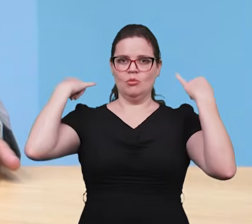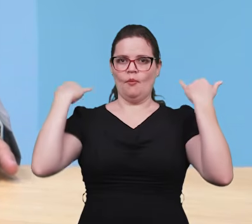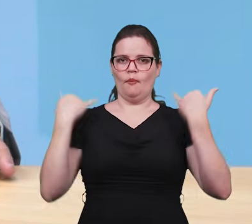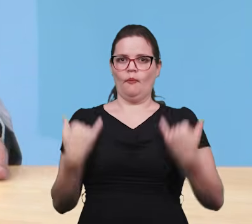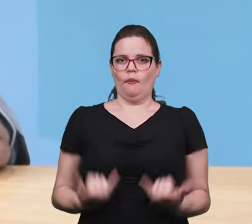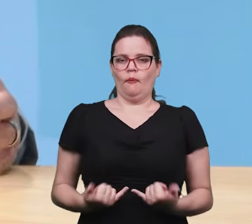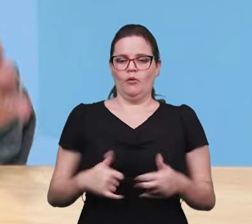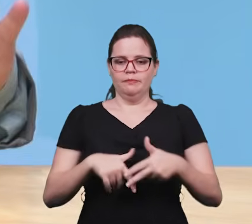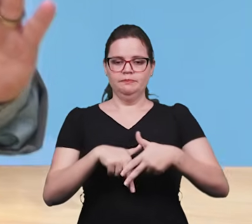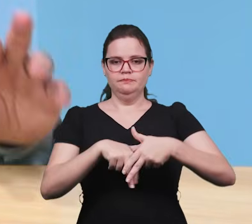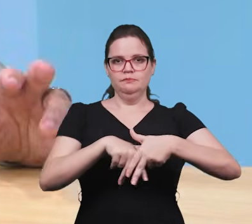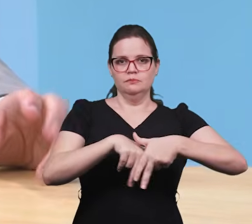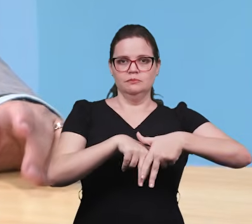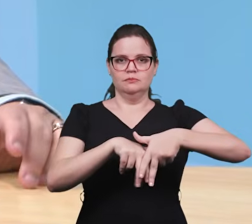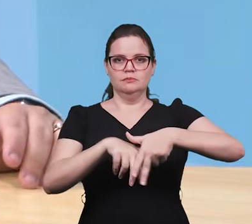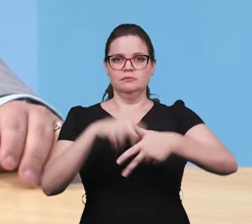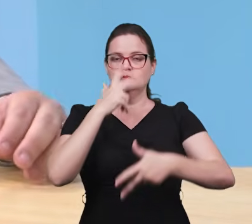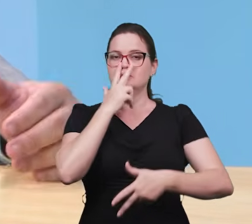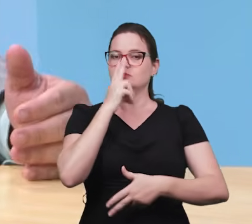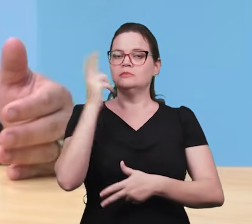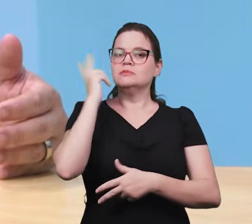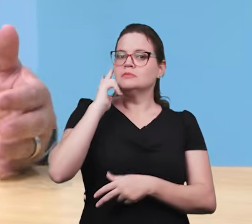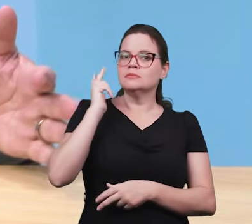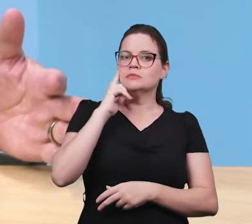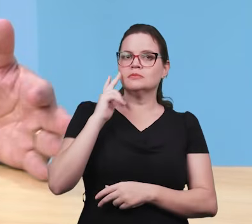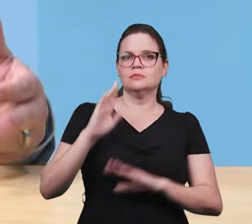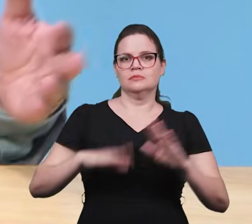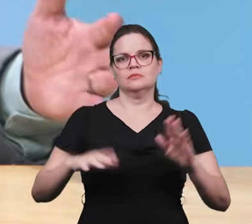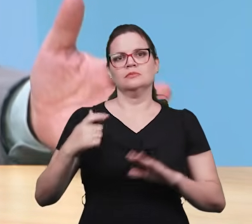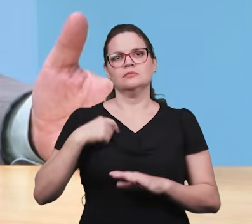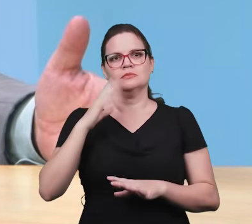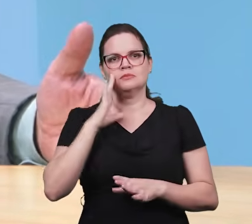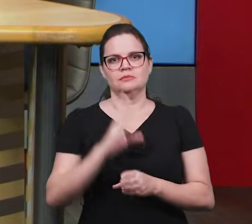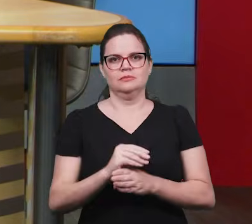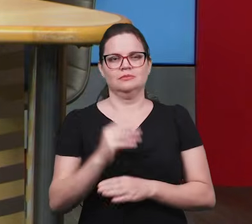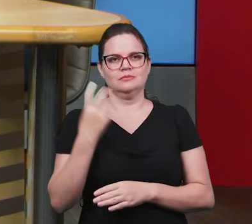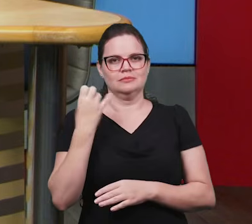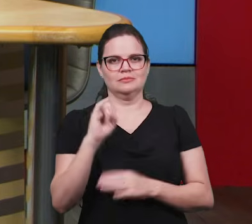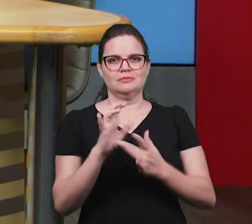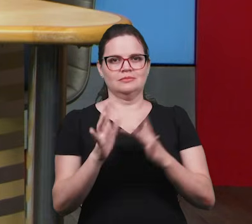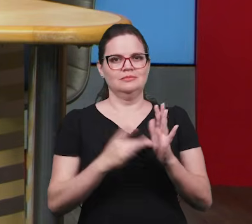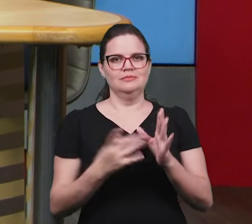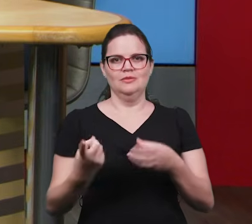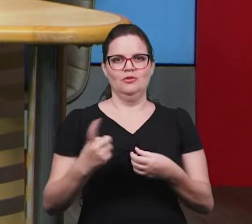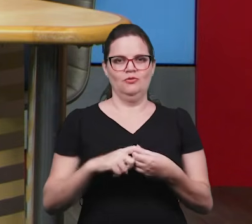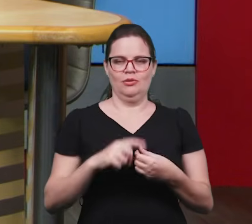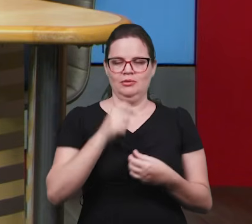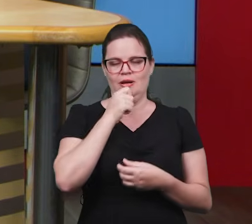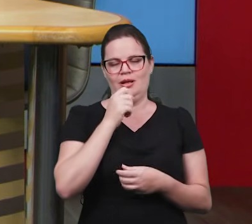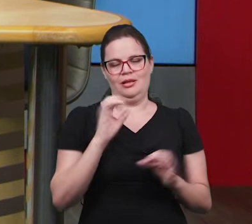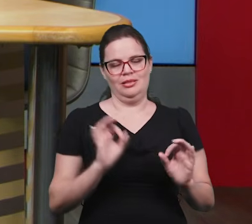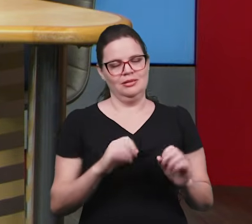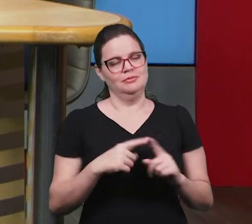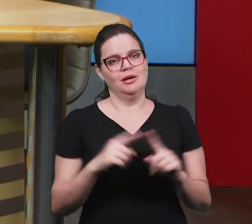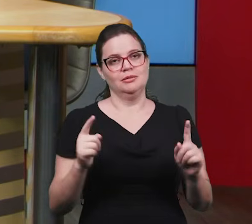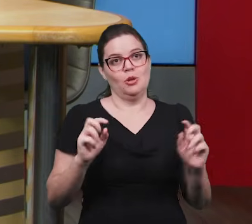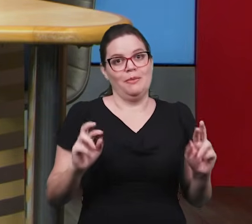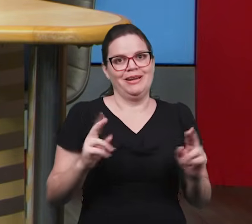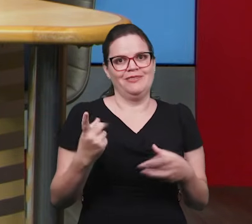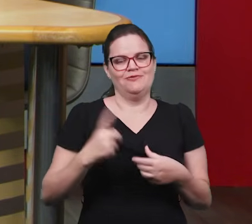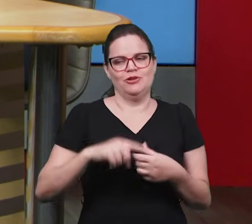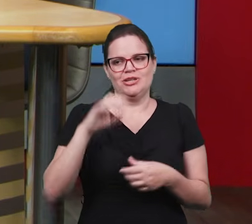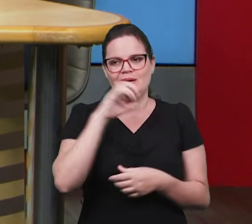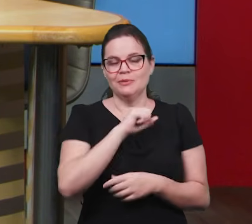andar normalmente, vai ficar até difícil de identificar. É claro que a gente sabe se Jesus não voltar antes, né? E tomara que volte. Mas se a coisa for